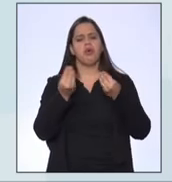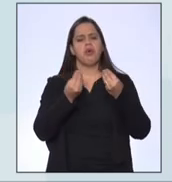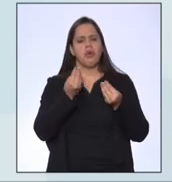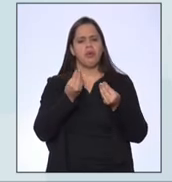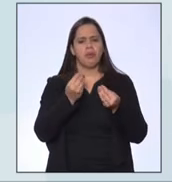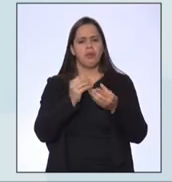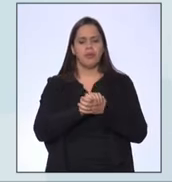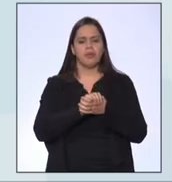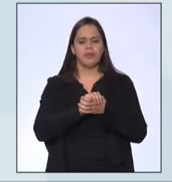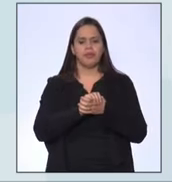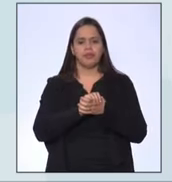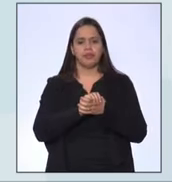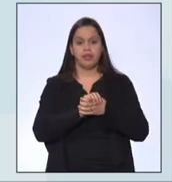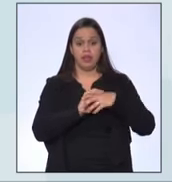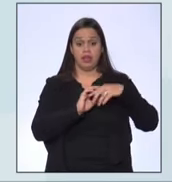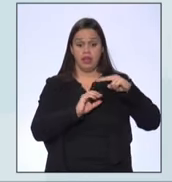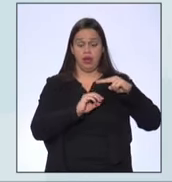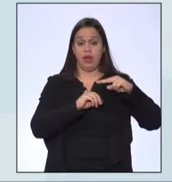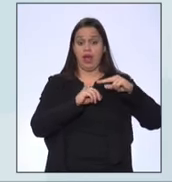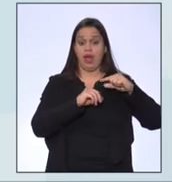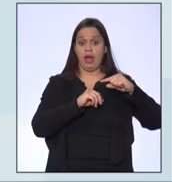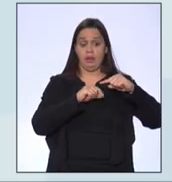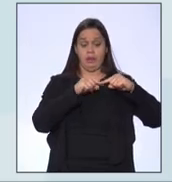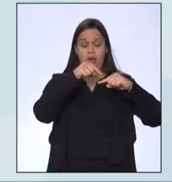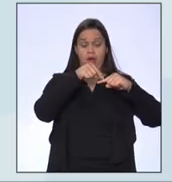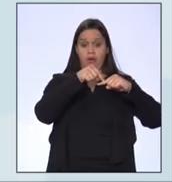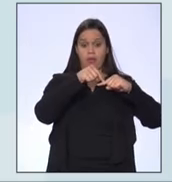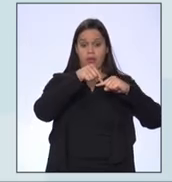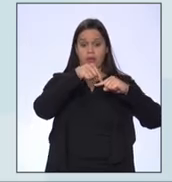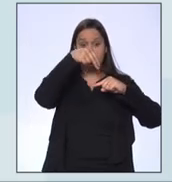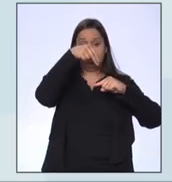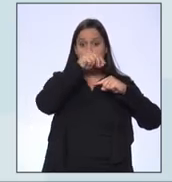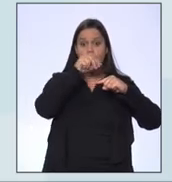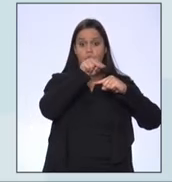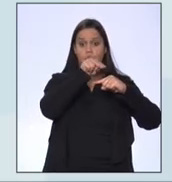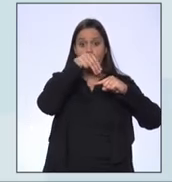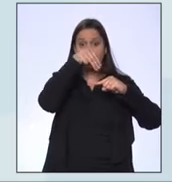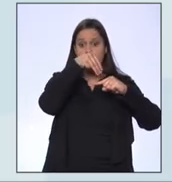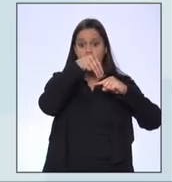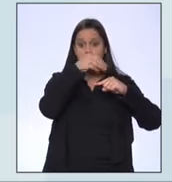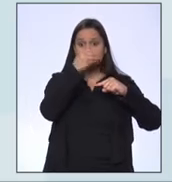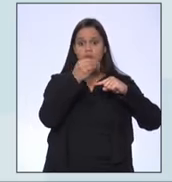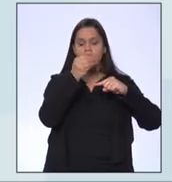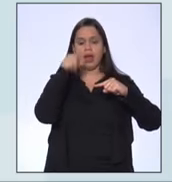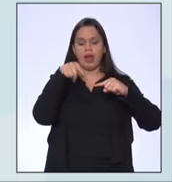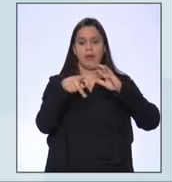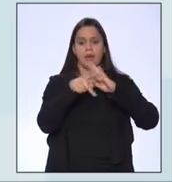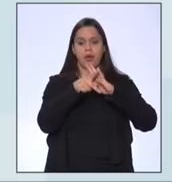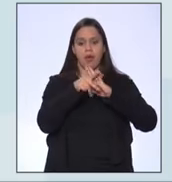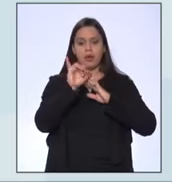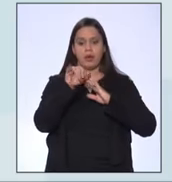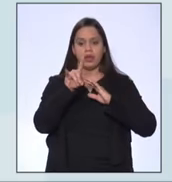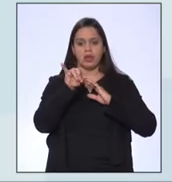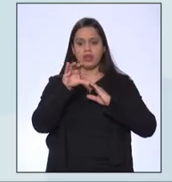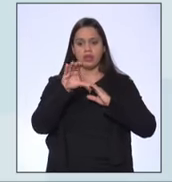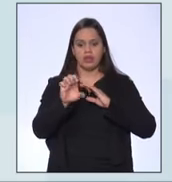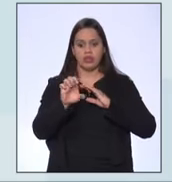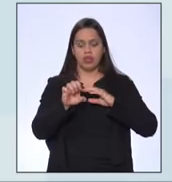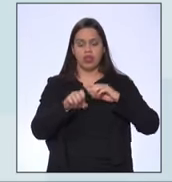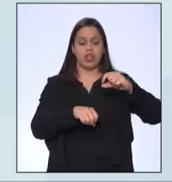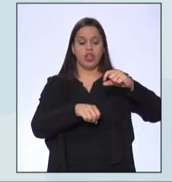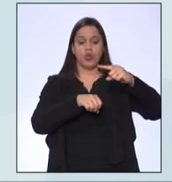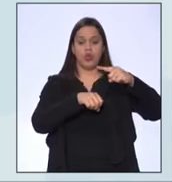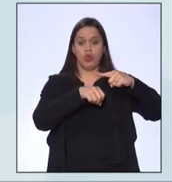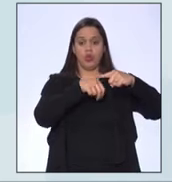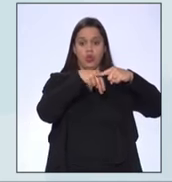o denominador, ele vira o índice da nossa raiz. E o